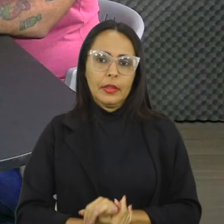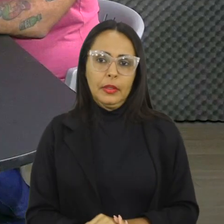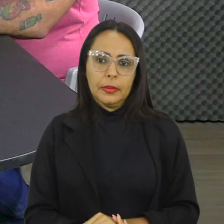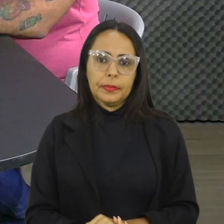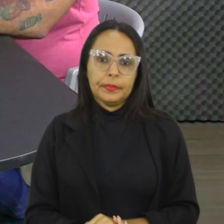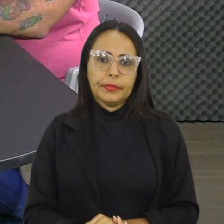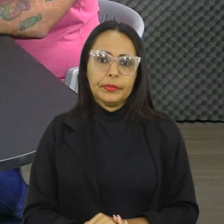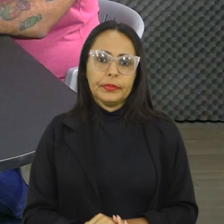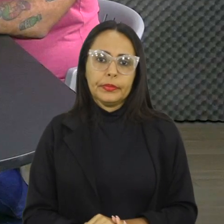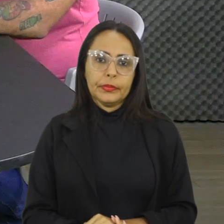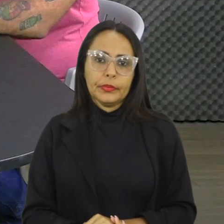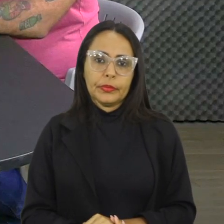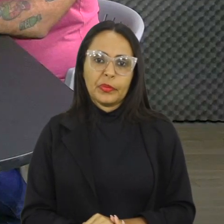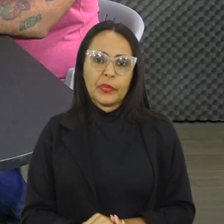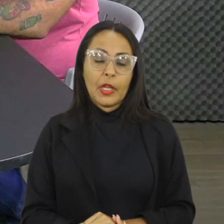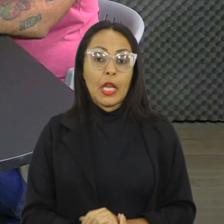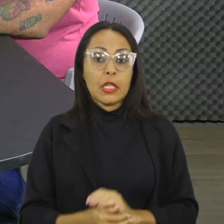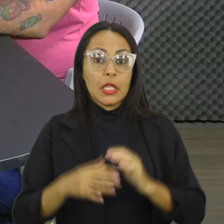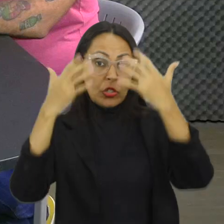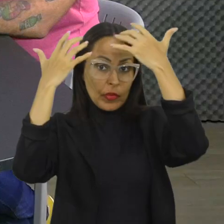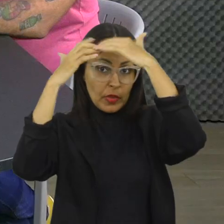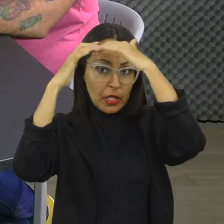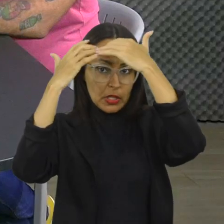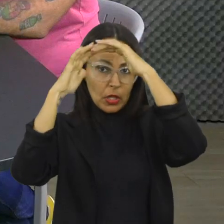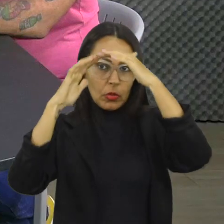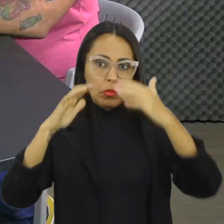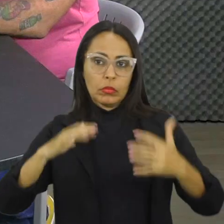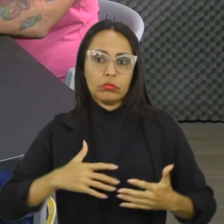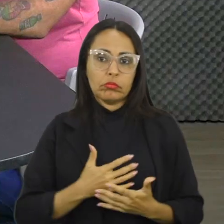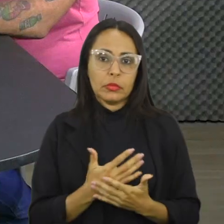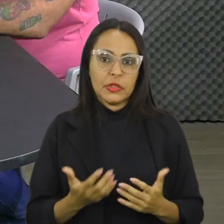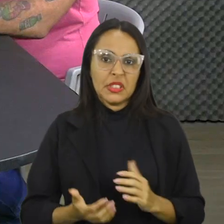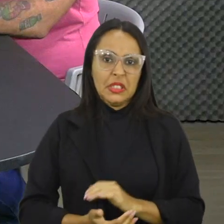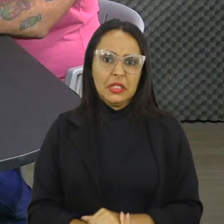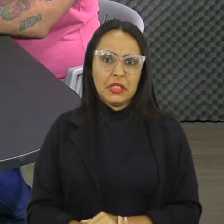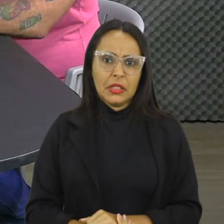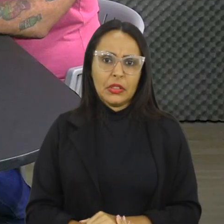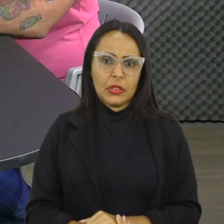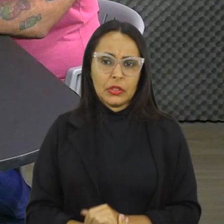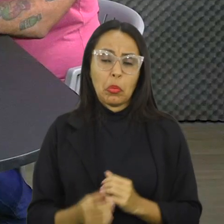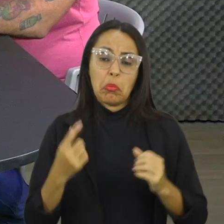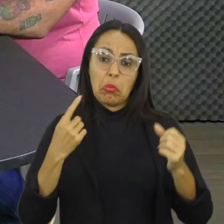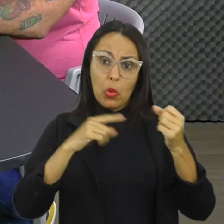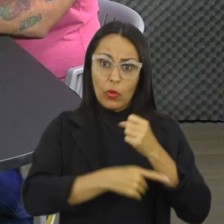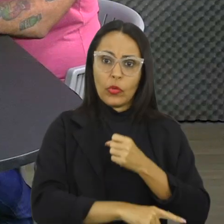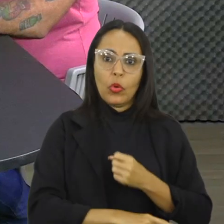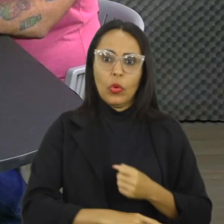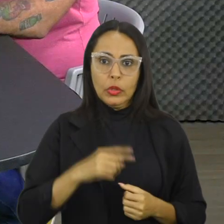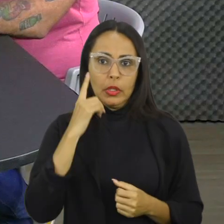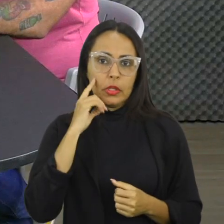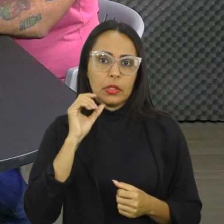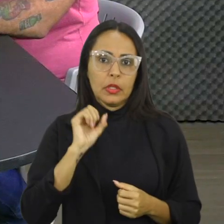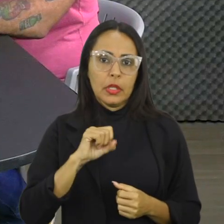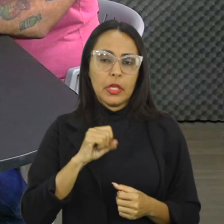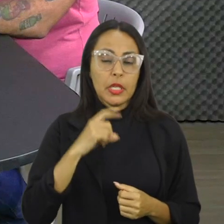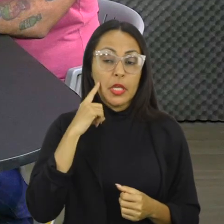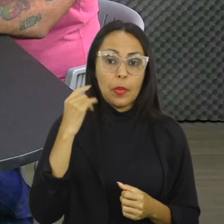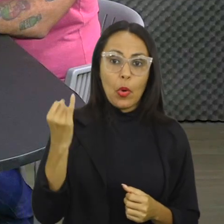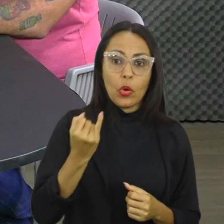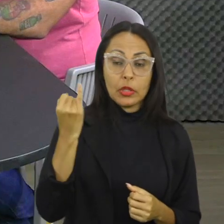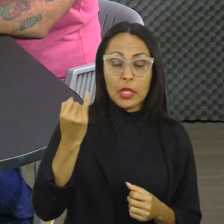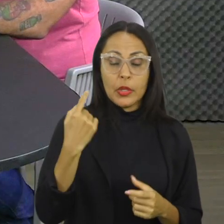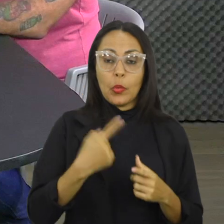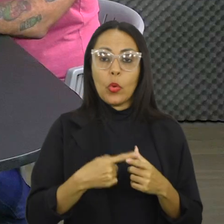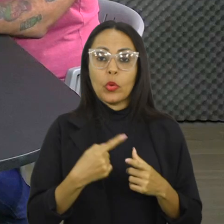significa. Essas reflexões são tão profundas, né? E Tão importantes, profundas. né?